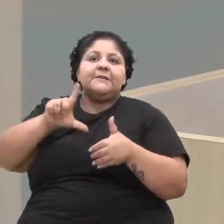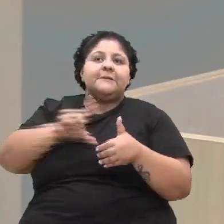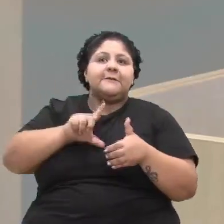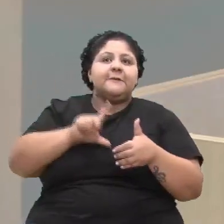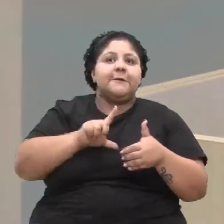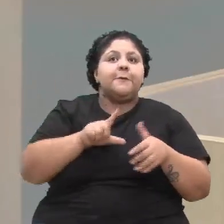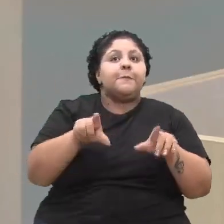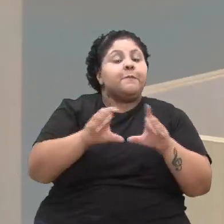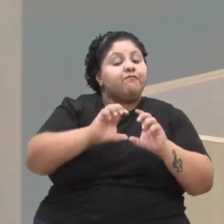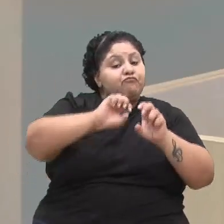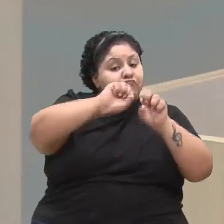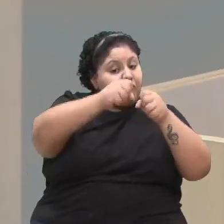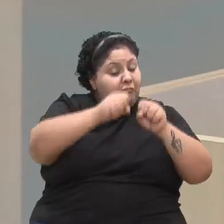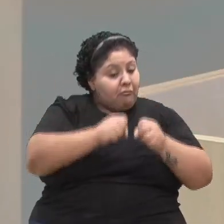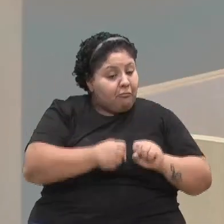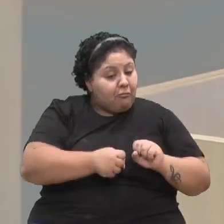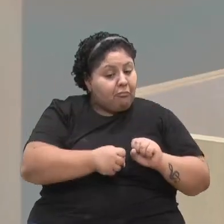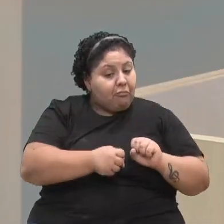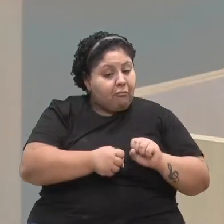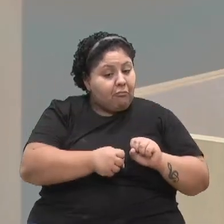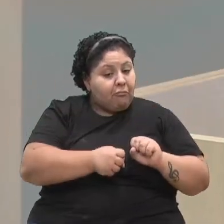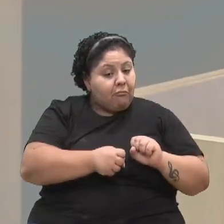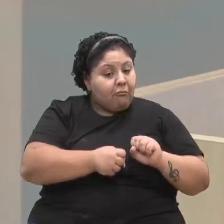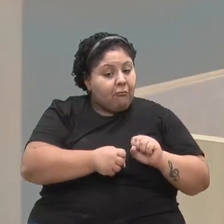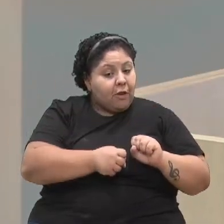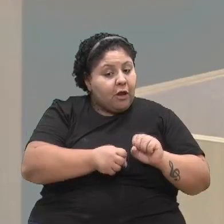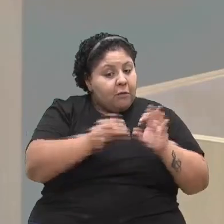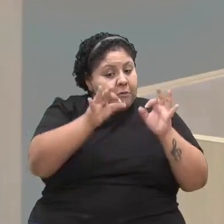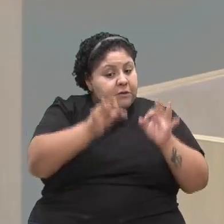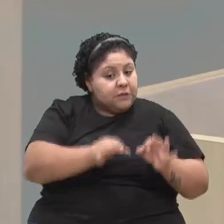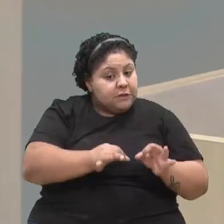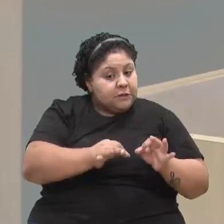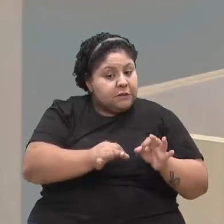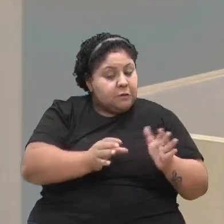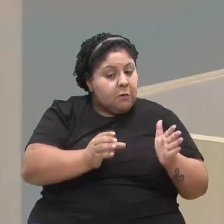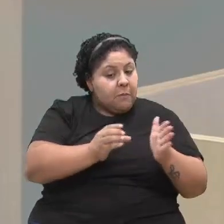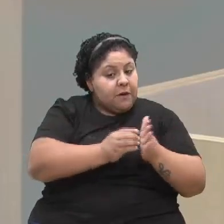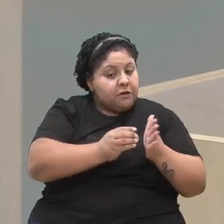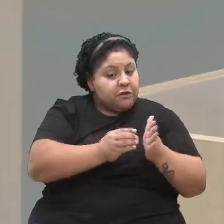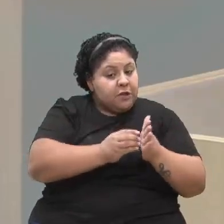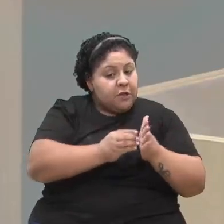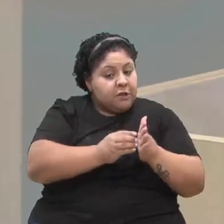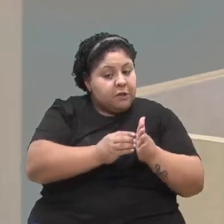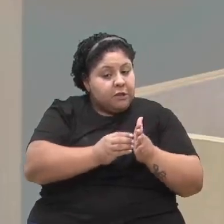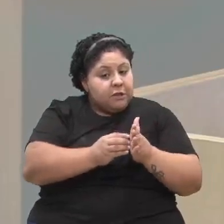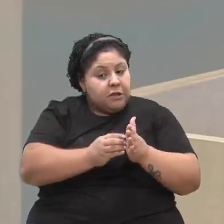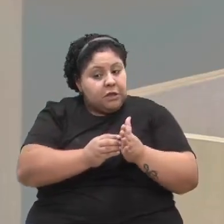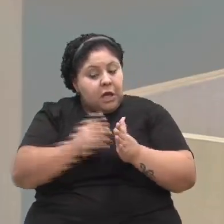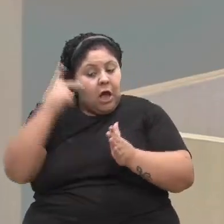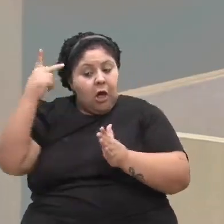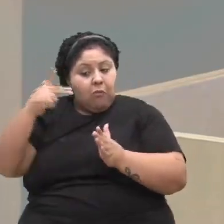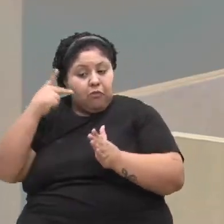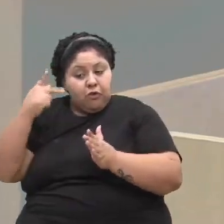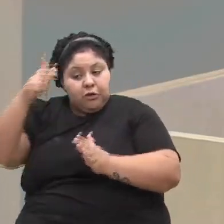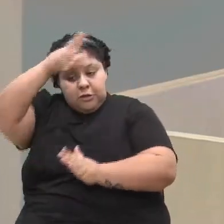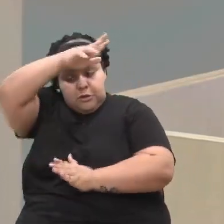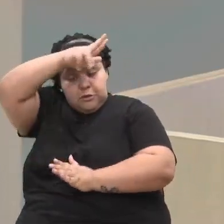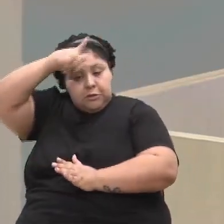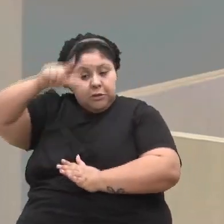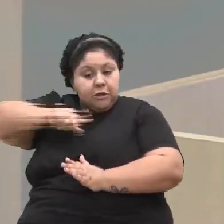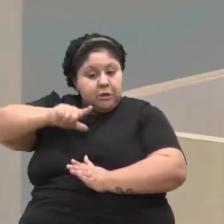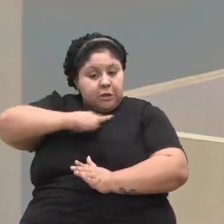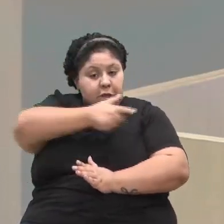nível nacional. A política municipal funciona com outras regras. Não deveria ser assim, mas é assim que